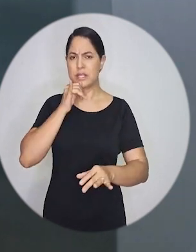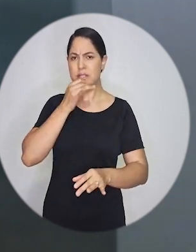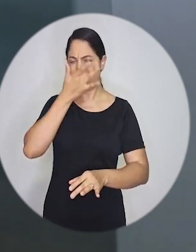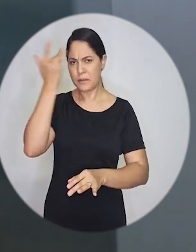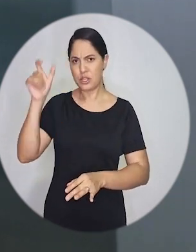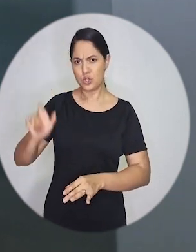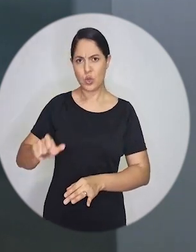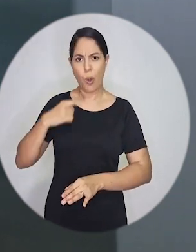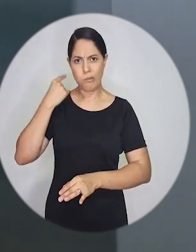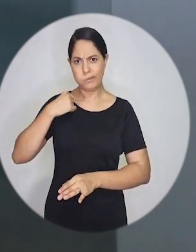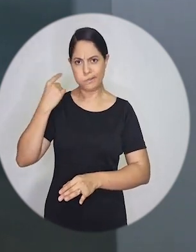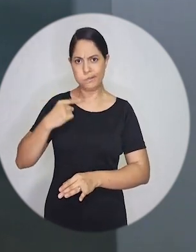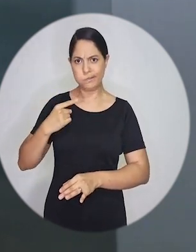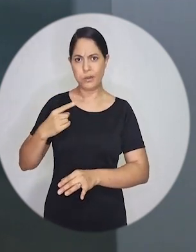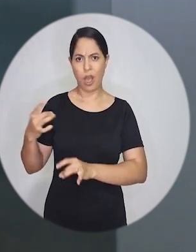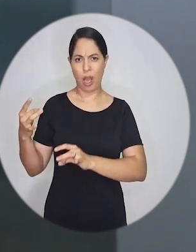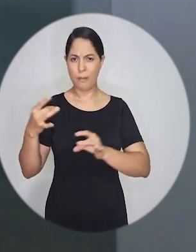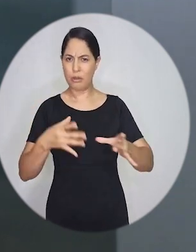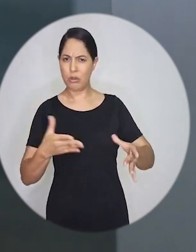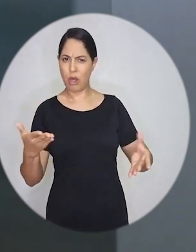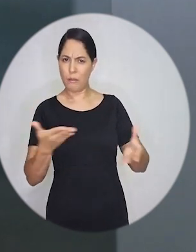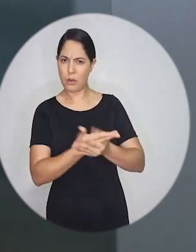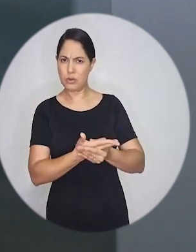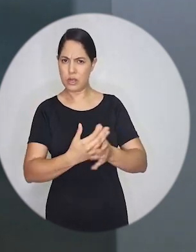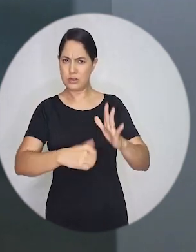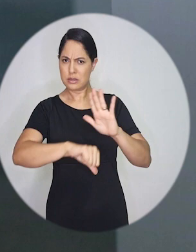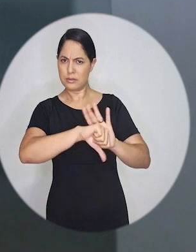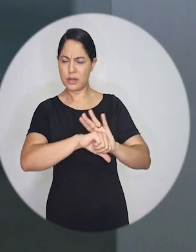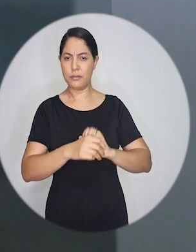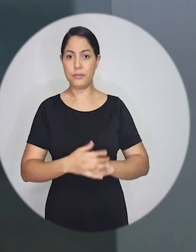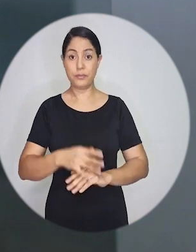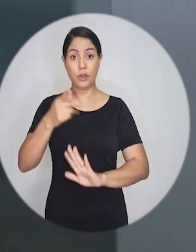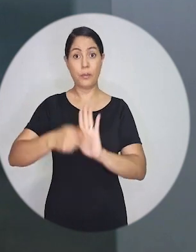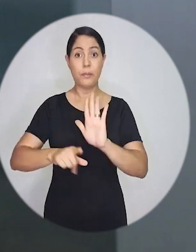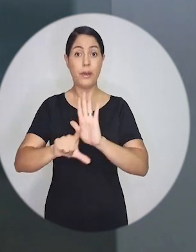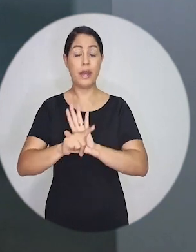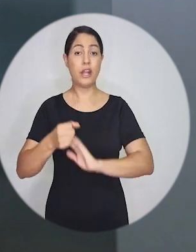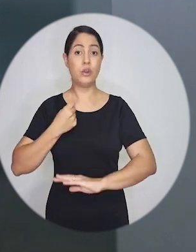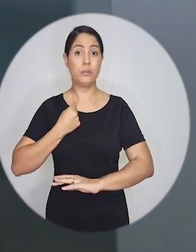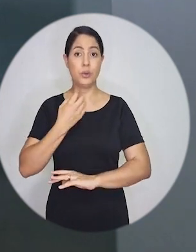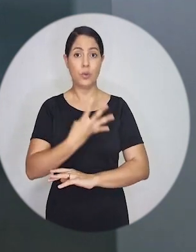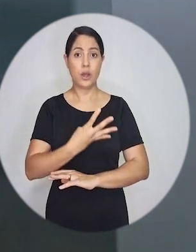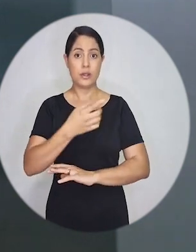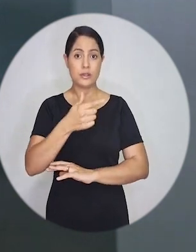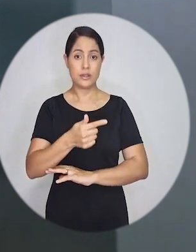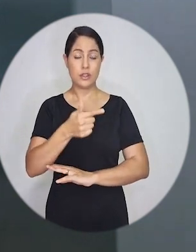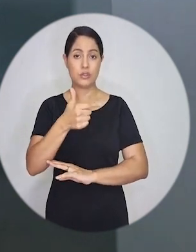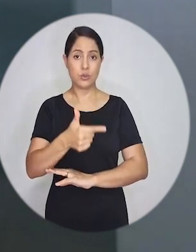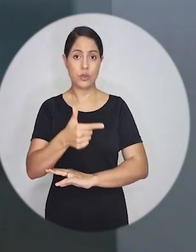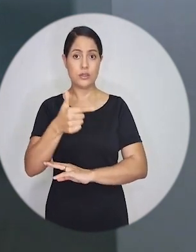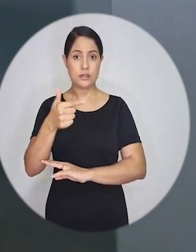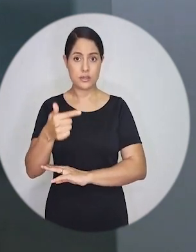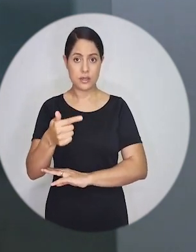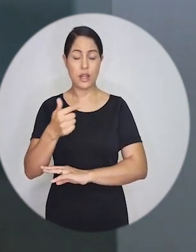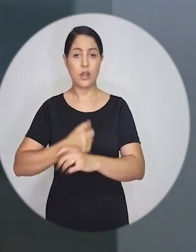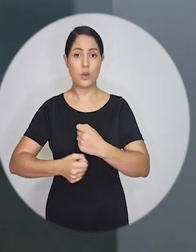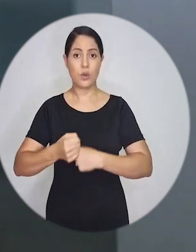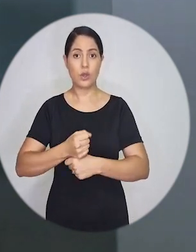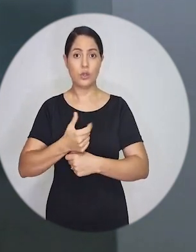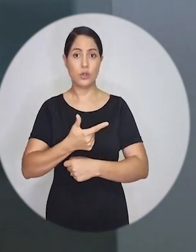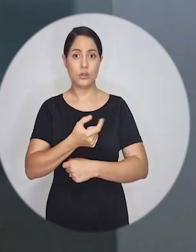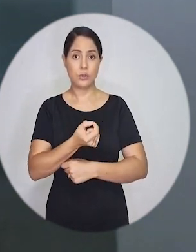qualquer advogado que abandone o processo penal. O PL 4727 de 2020, de origem do Senado